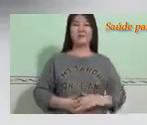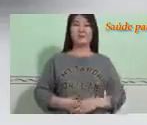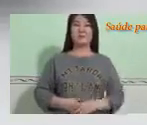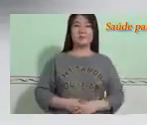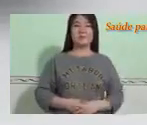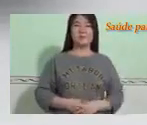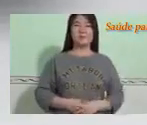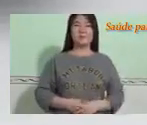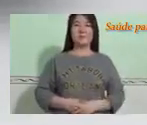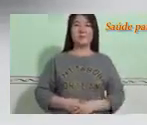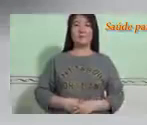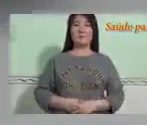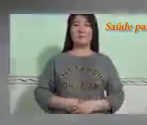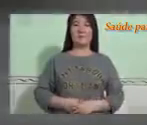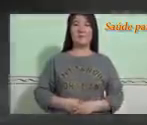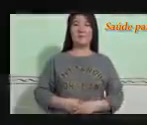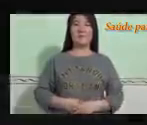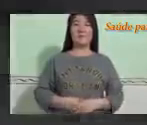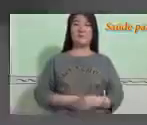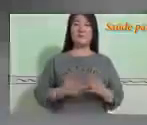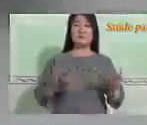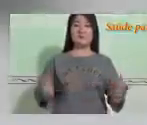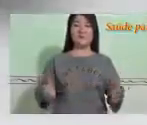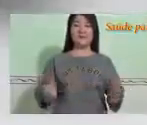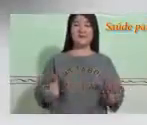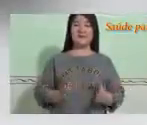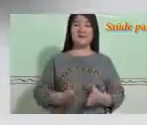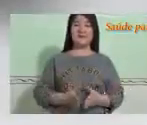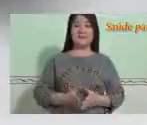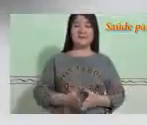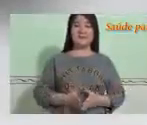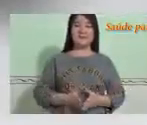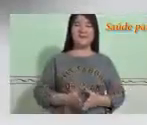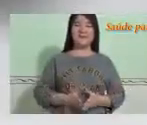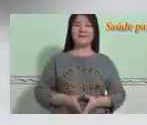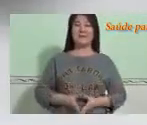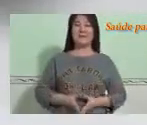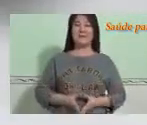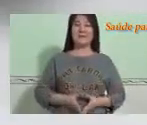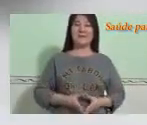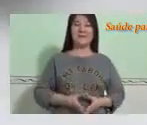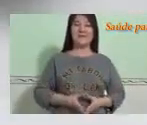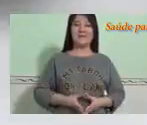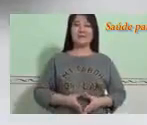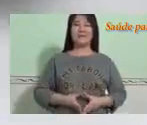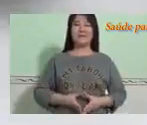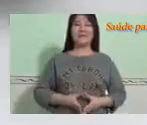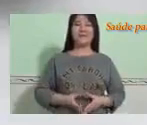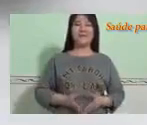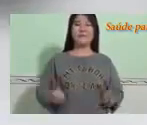vírgula, por isso, vírgula, importante que a infecção seja monitorada periodicamente e os exames sejam feitos após